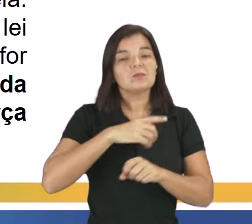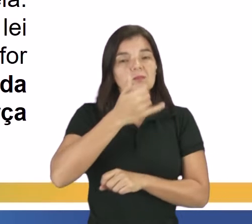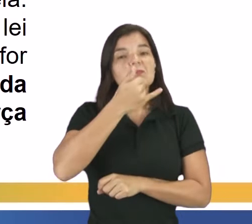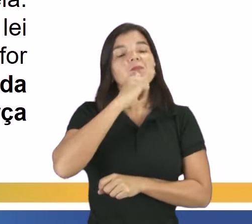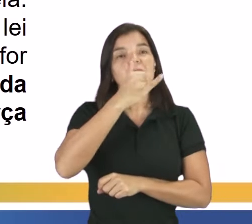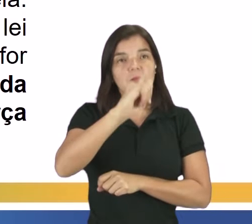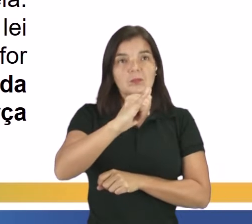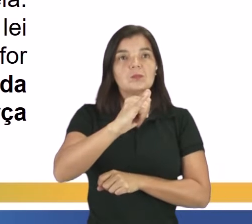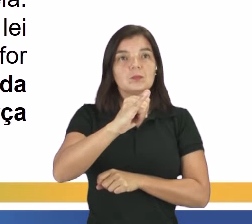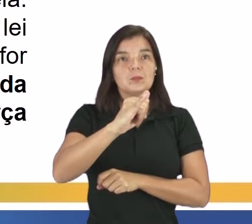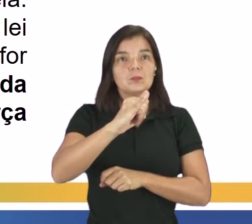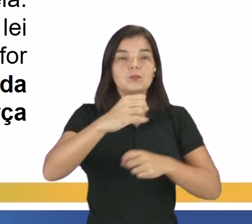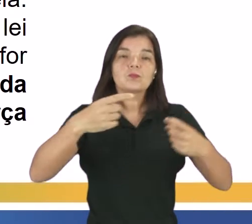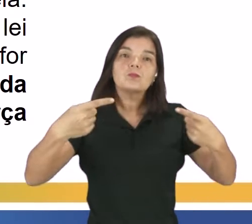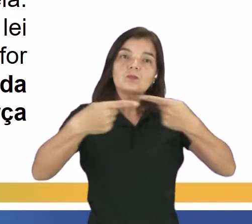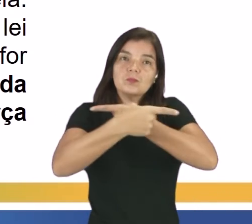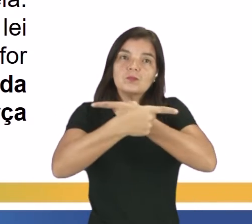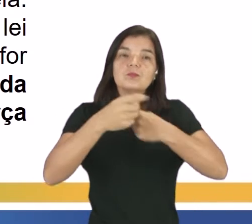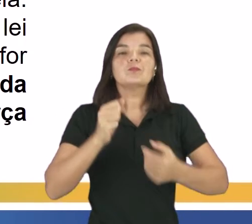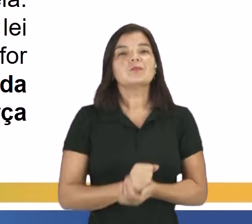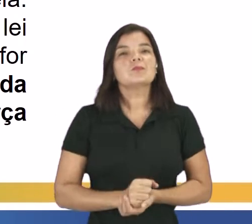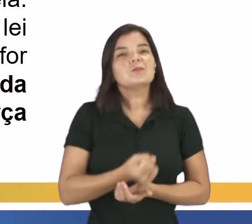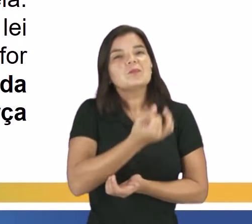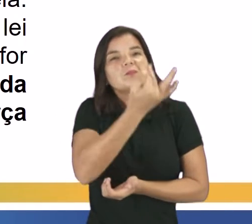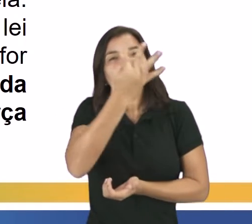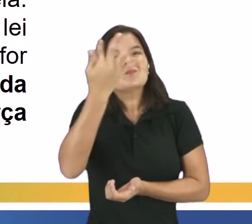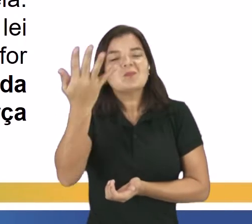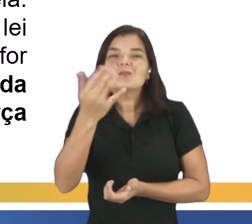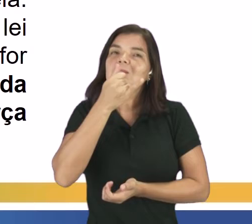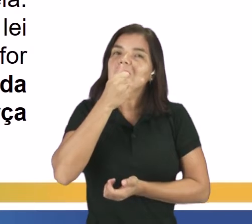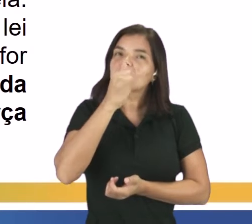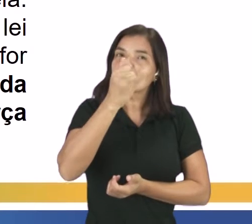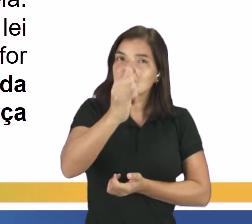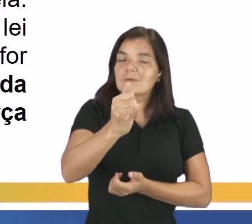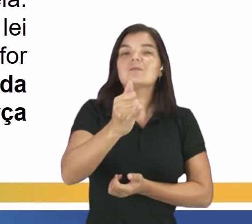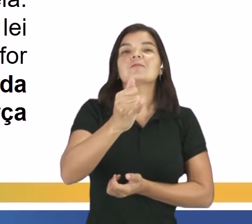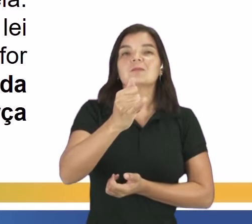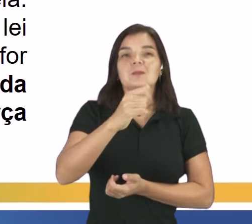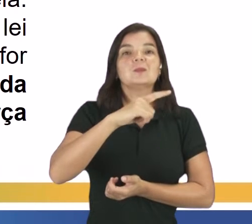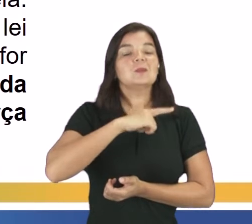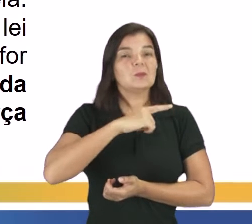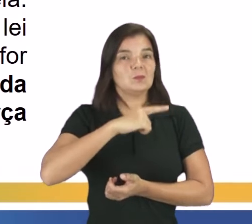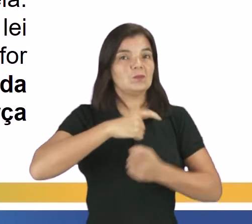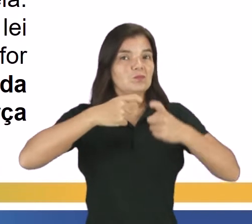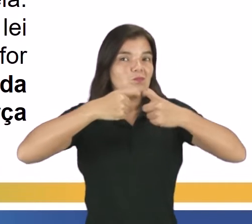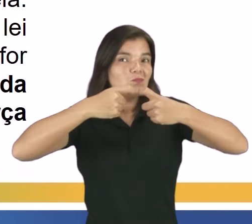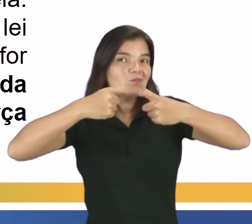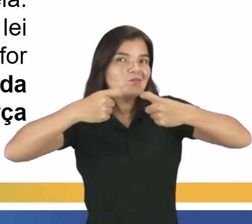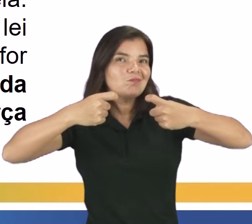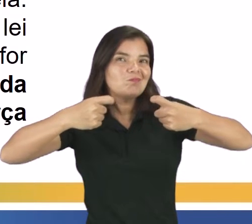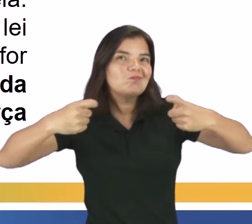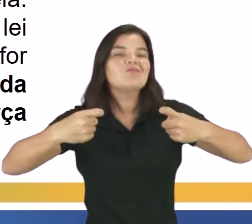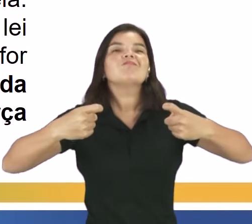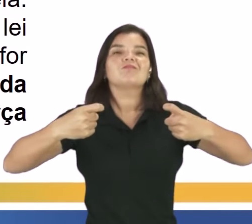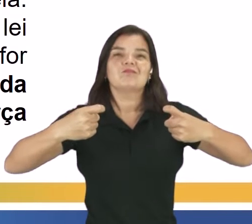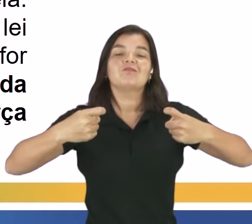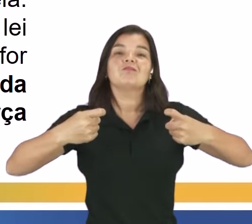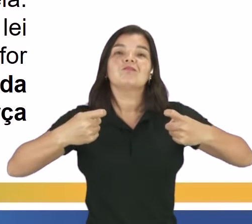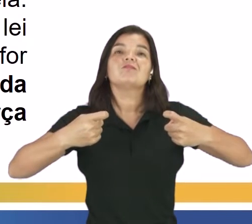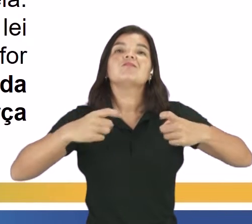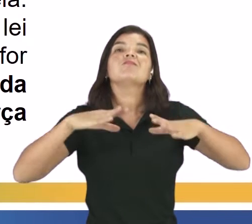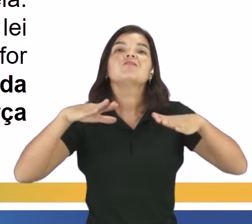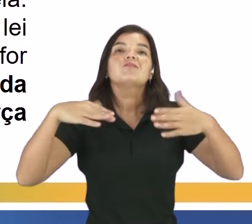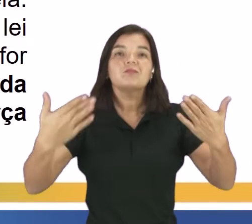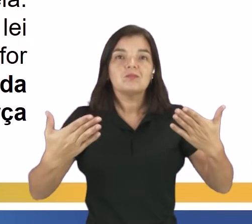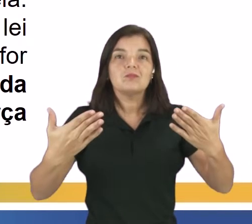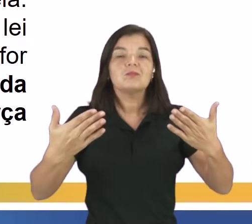força elástica no sentido oposto. A quantidade de energia que foi gasta para esticar a mola é correspondente